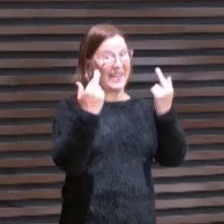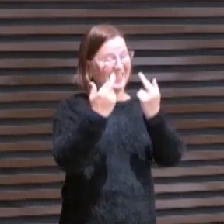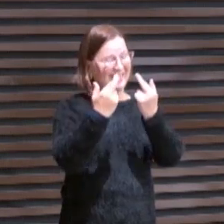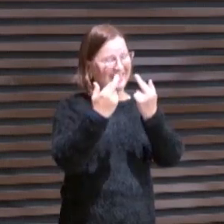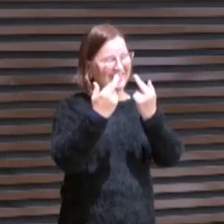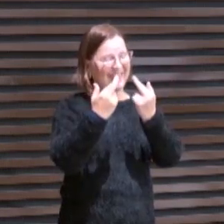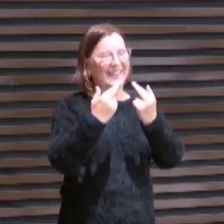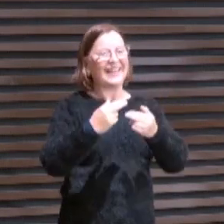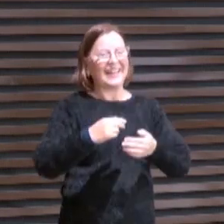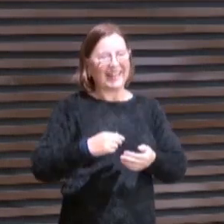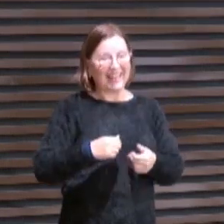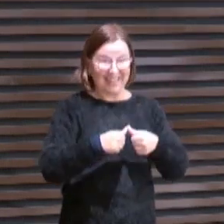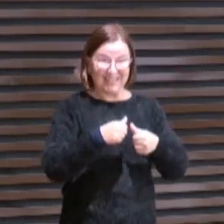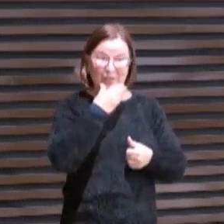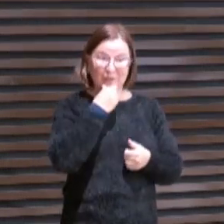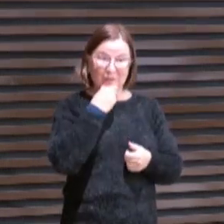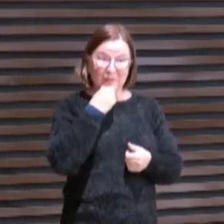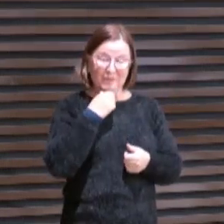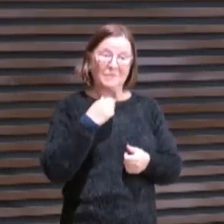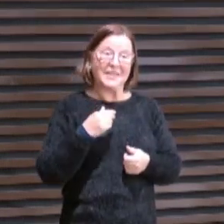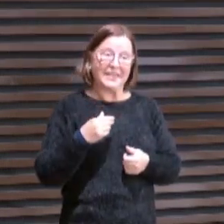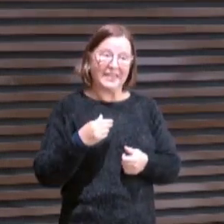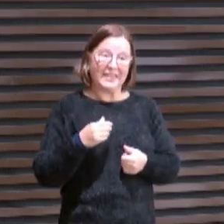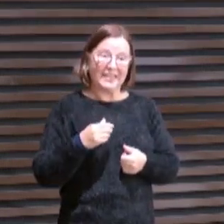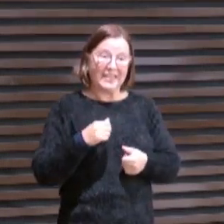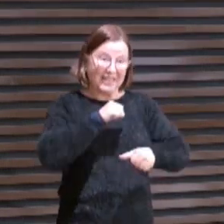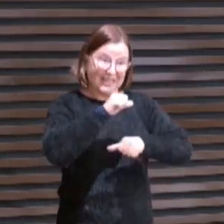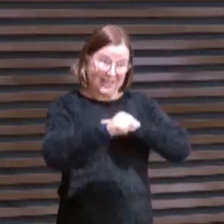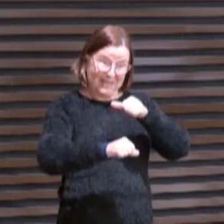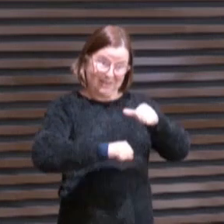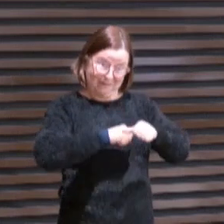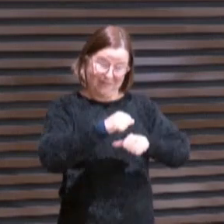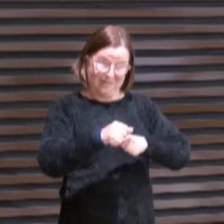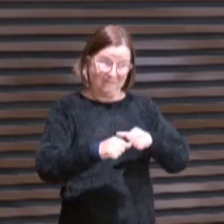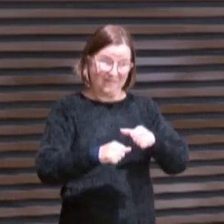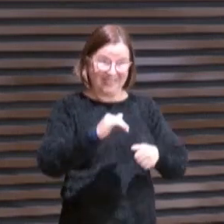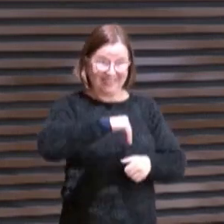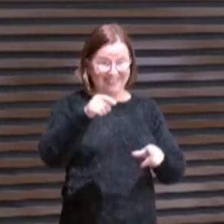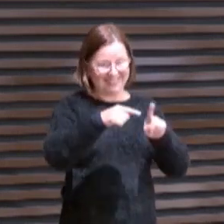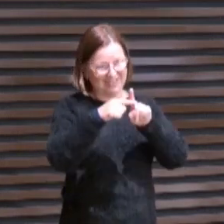Esse homem passou por uma mudança no Calvário. Ele passou por uma